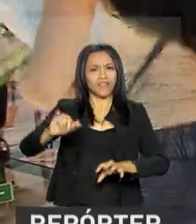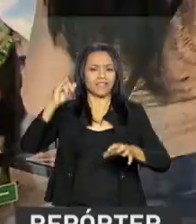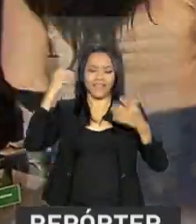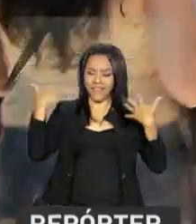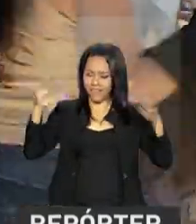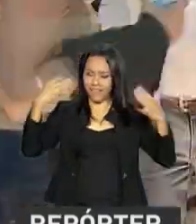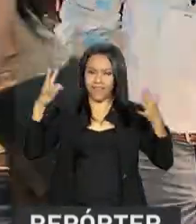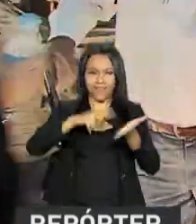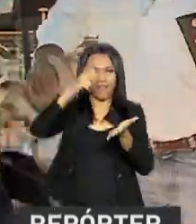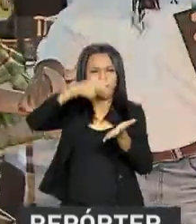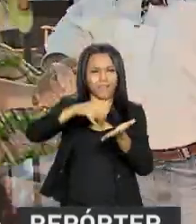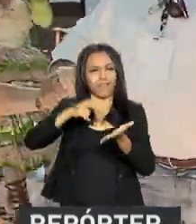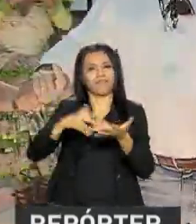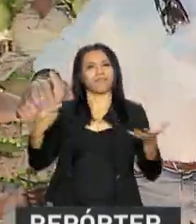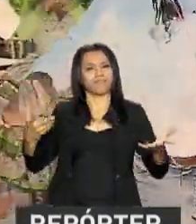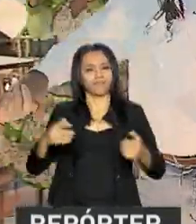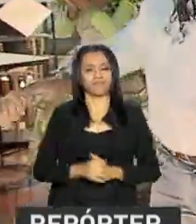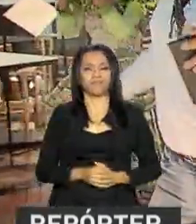e festa.